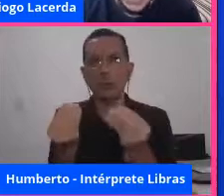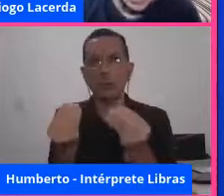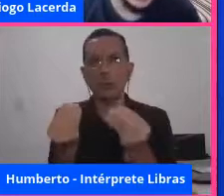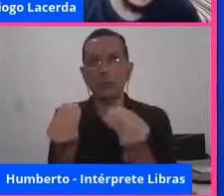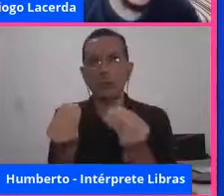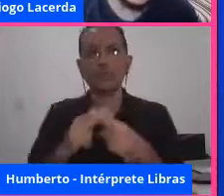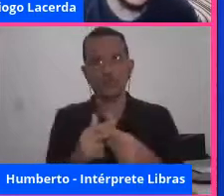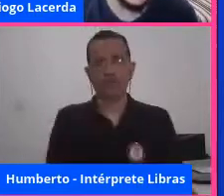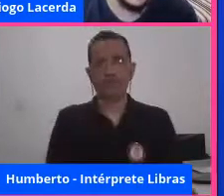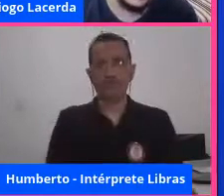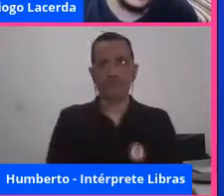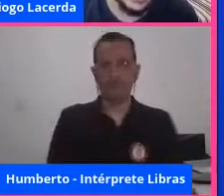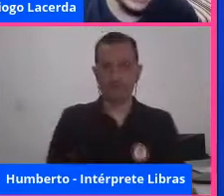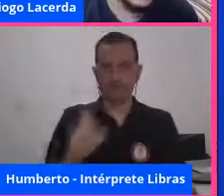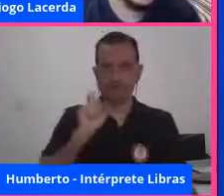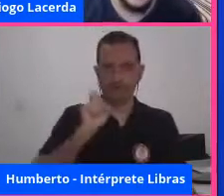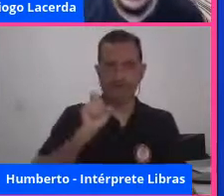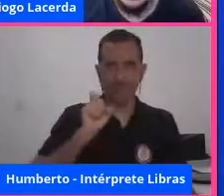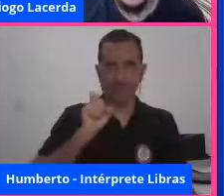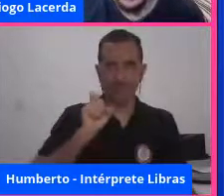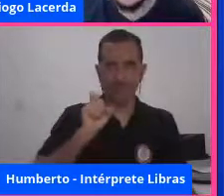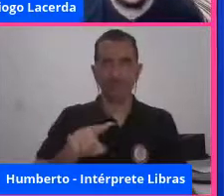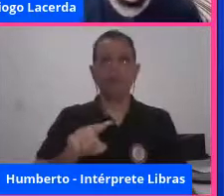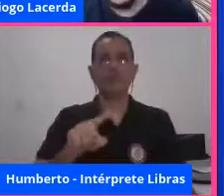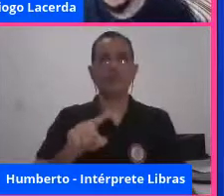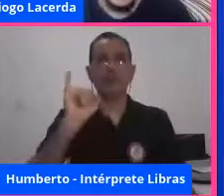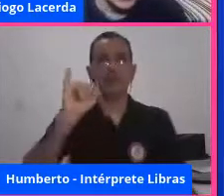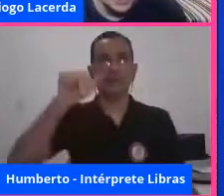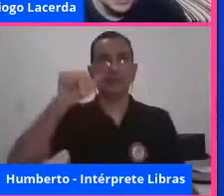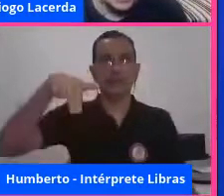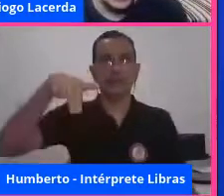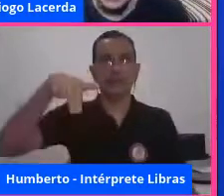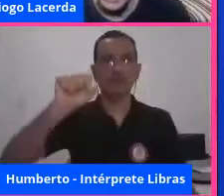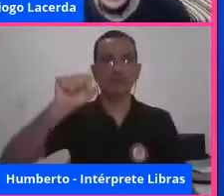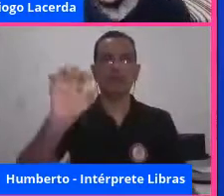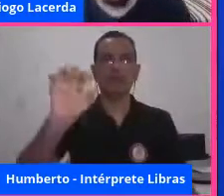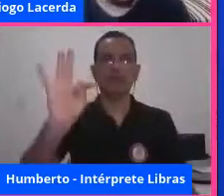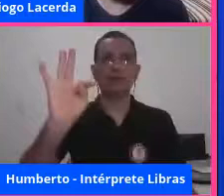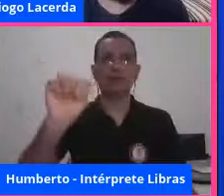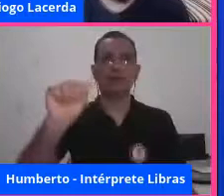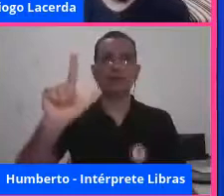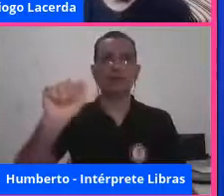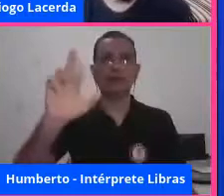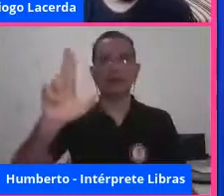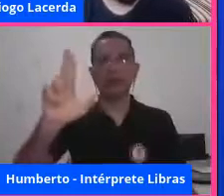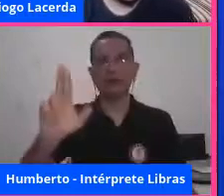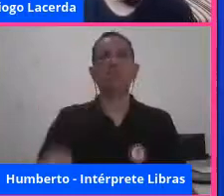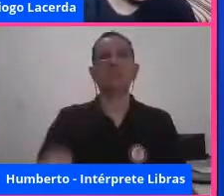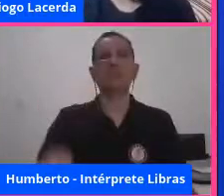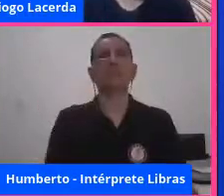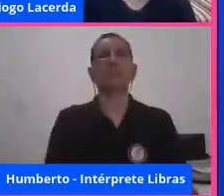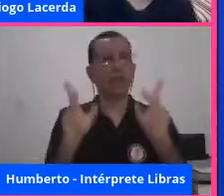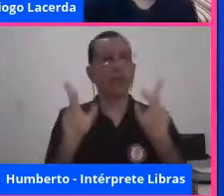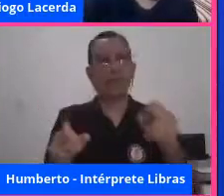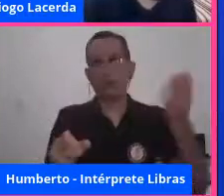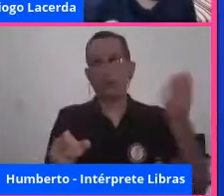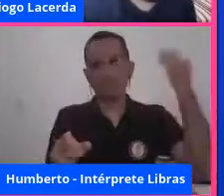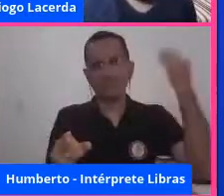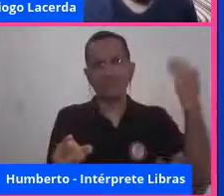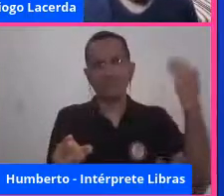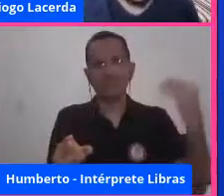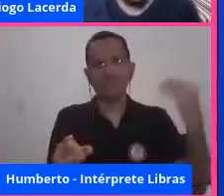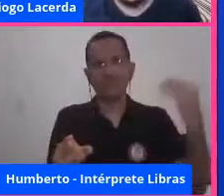né, na barra, bota instalar o Cura, próximo, mesma forma do outro. Eu concordo, marca essas